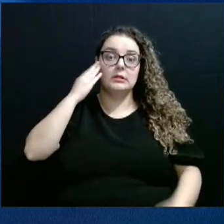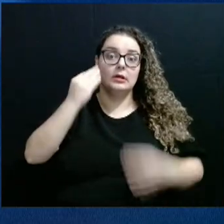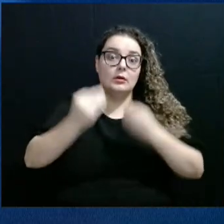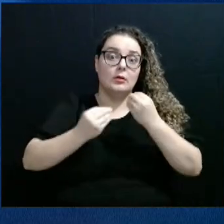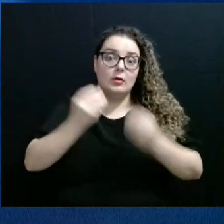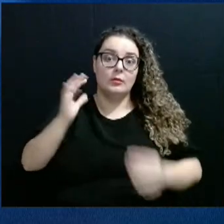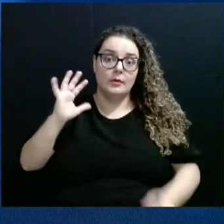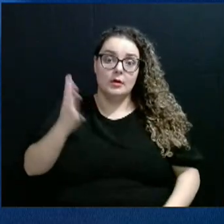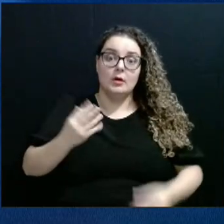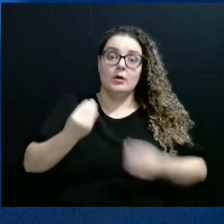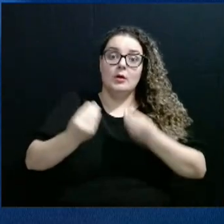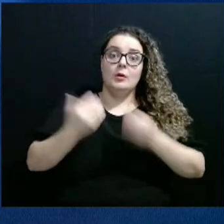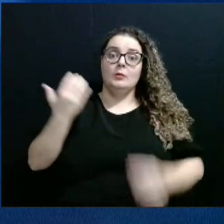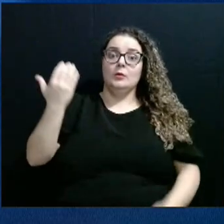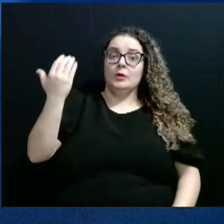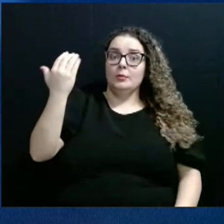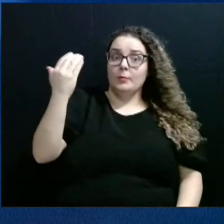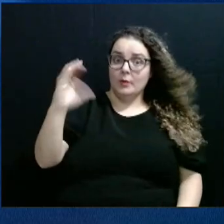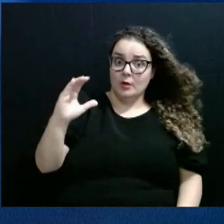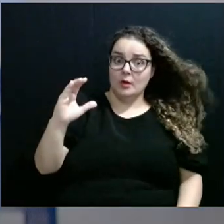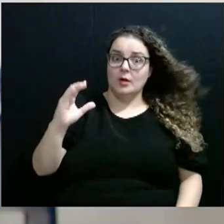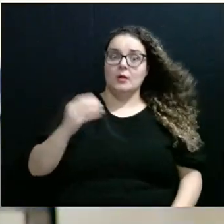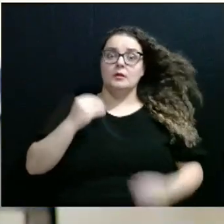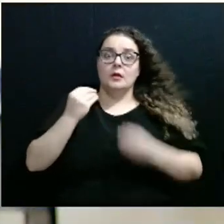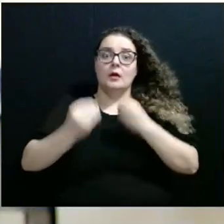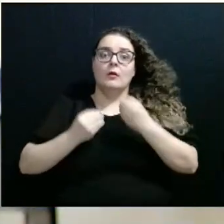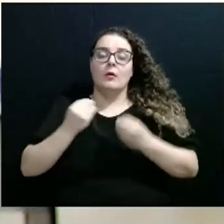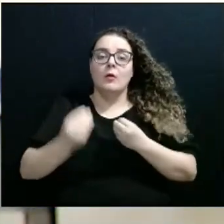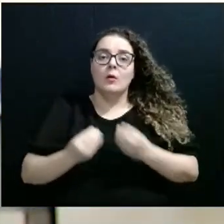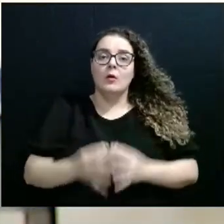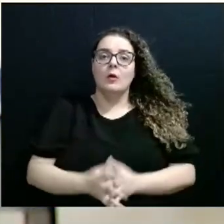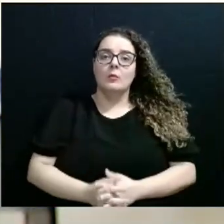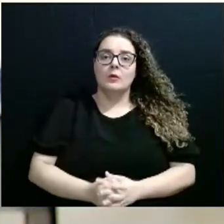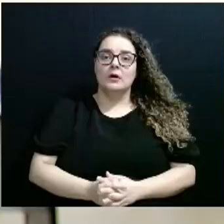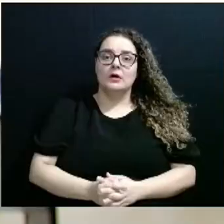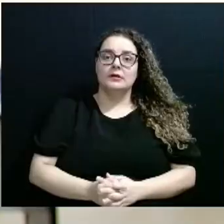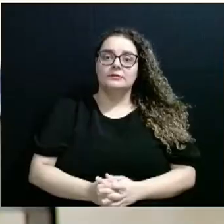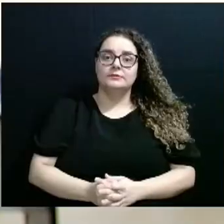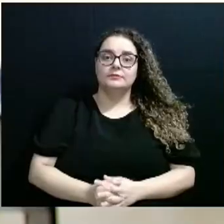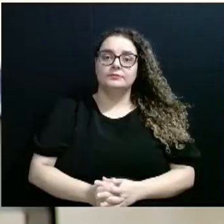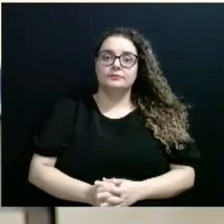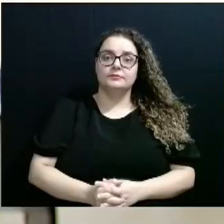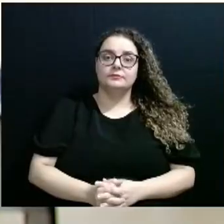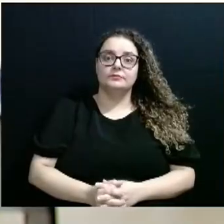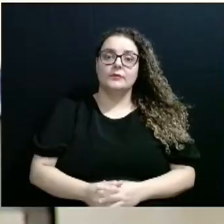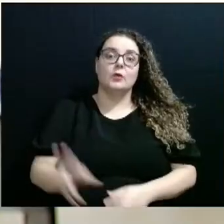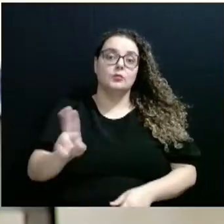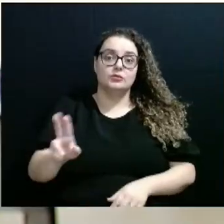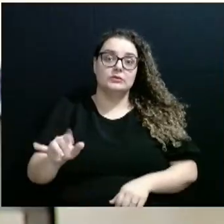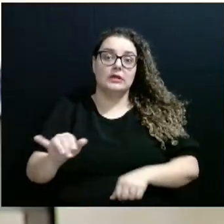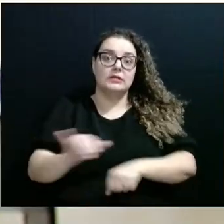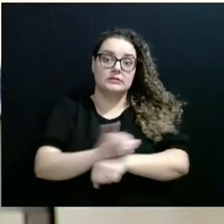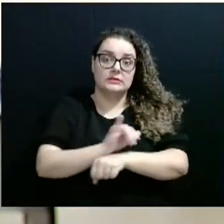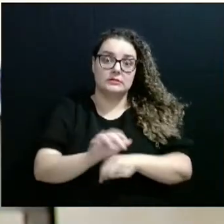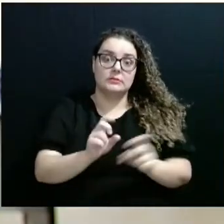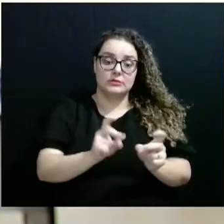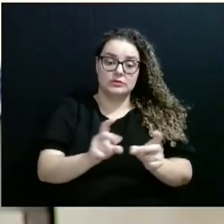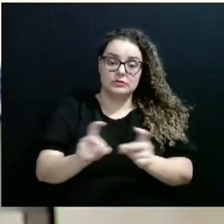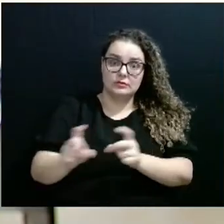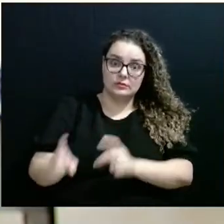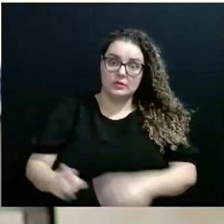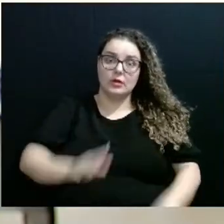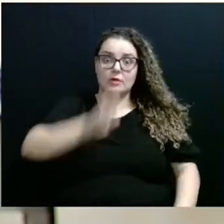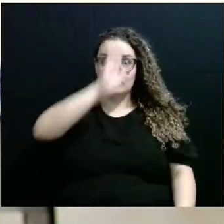posta, como elas podem acionar as ferramentas de venda disponíveis gratuitamente no